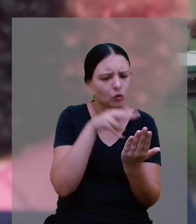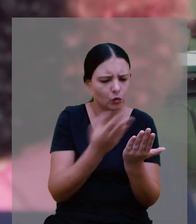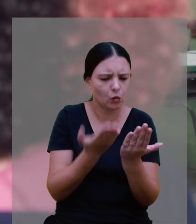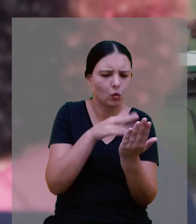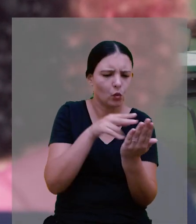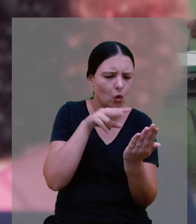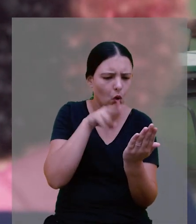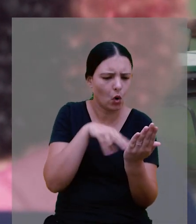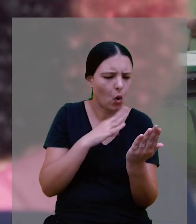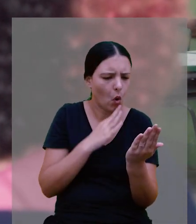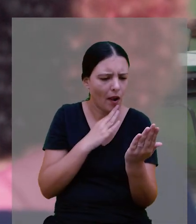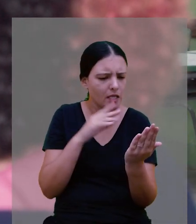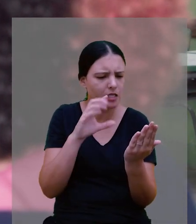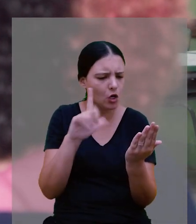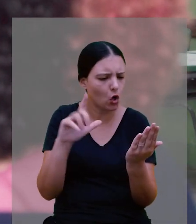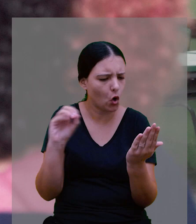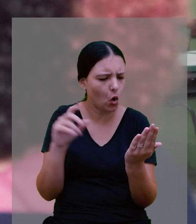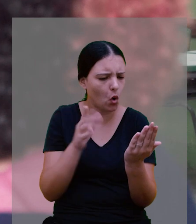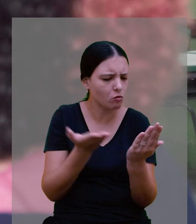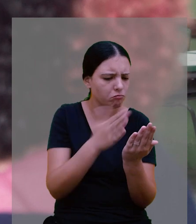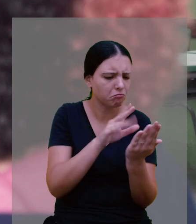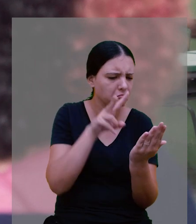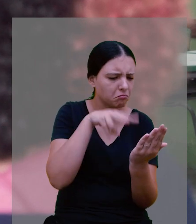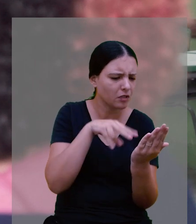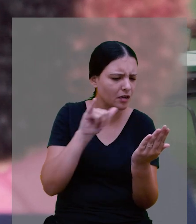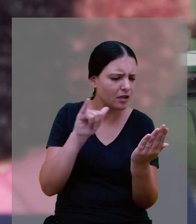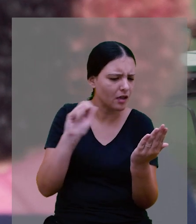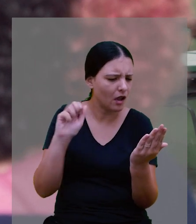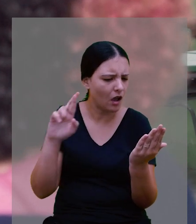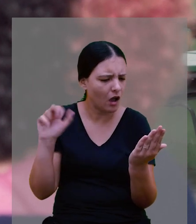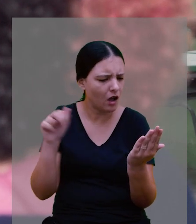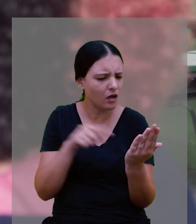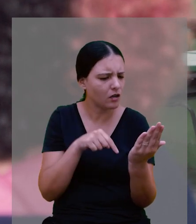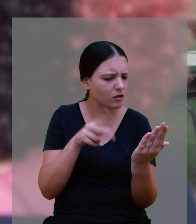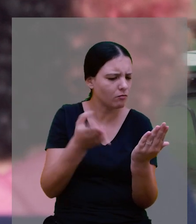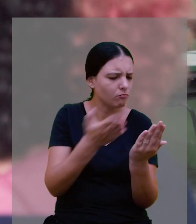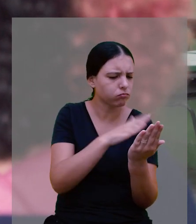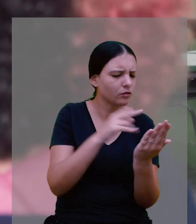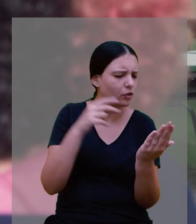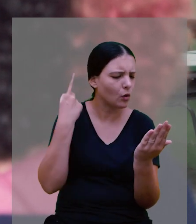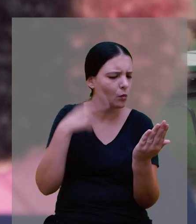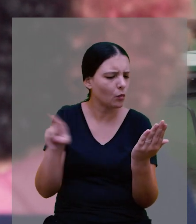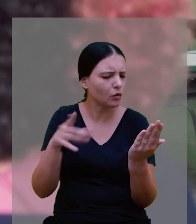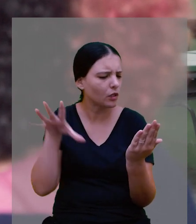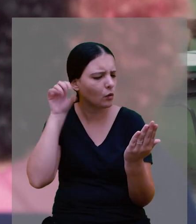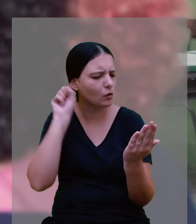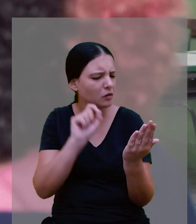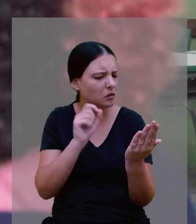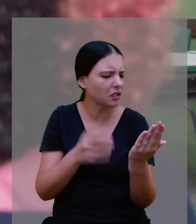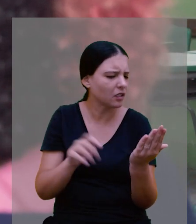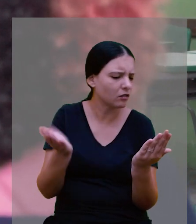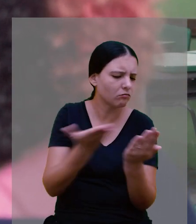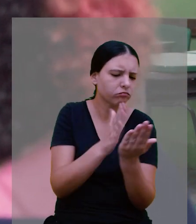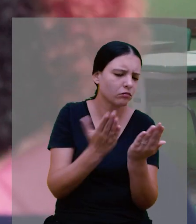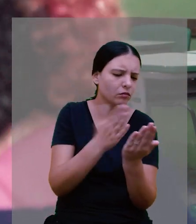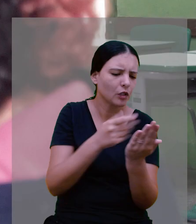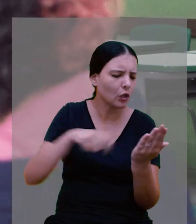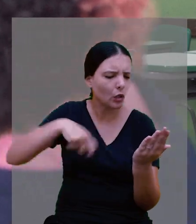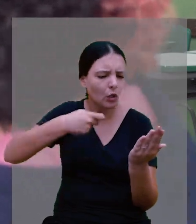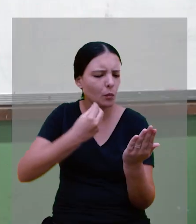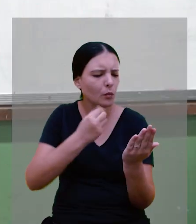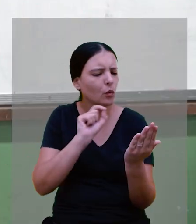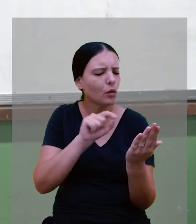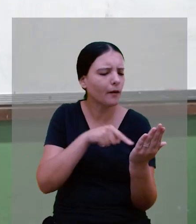é a Chloe, quem é a Yara, que música que elas ouviam, o que elas comiam, e como que elas viviam, e como que o abuso foi acontecendo na